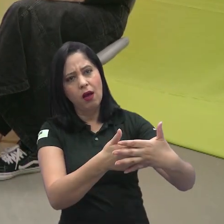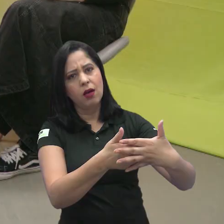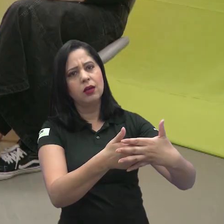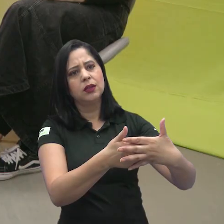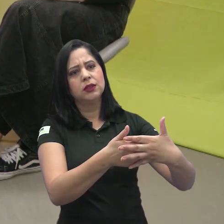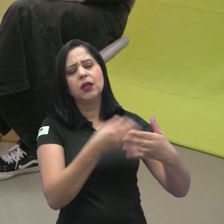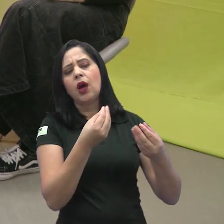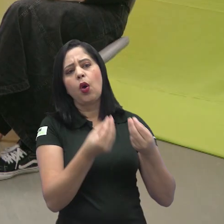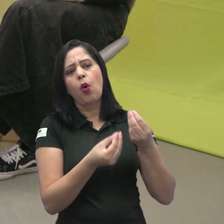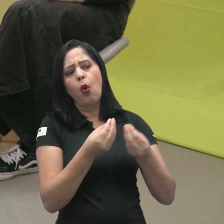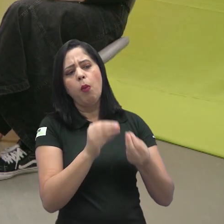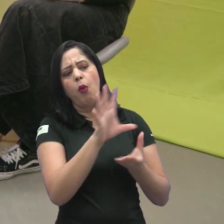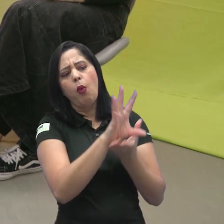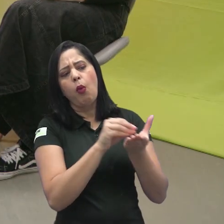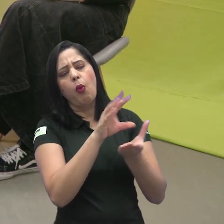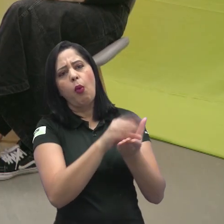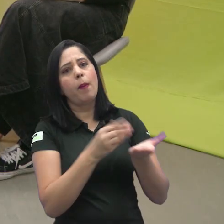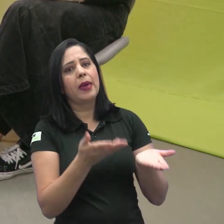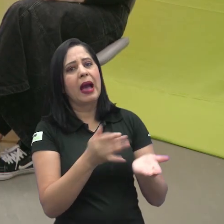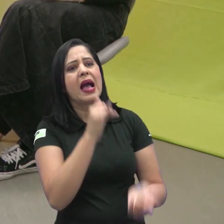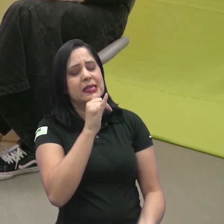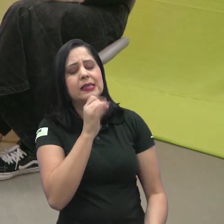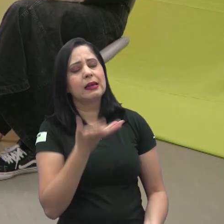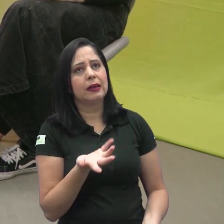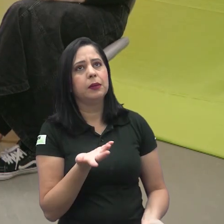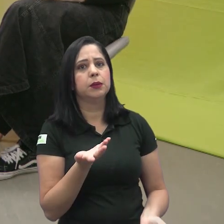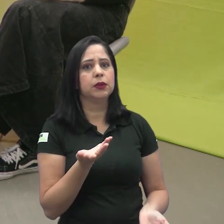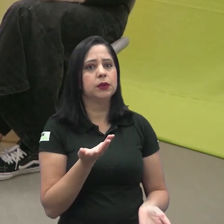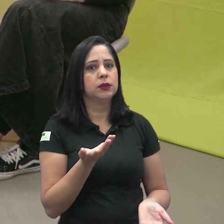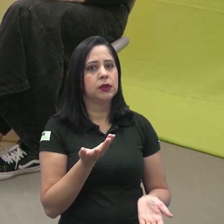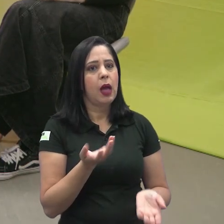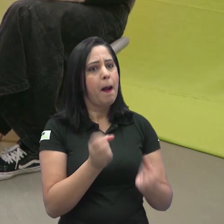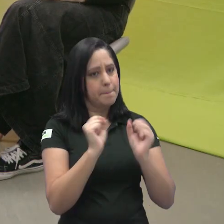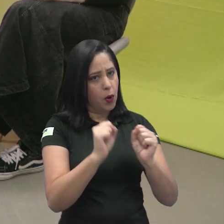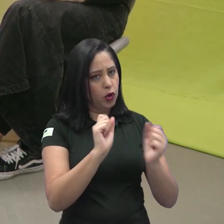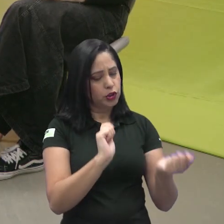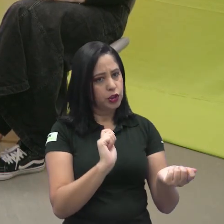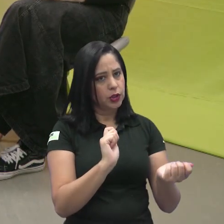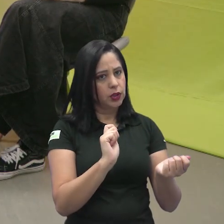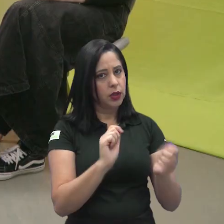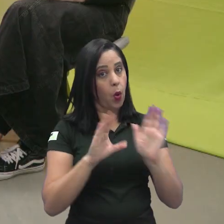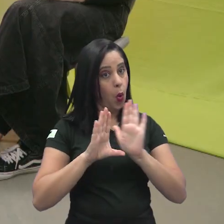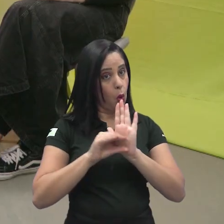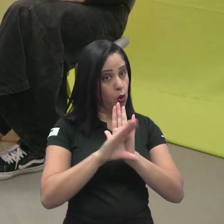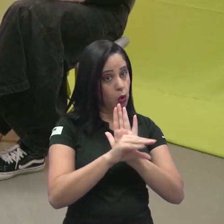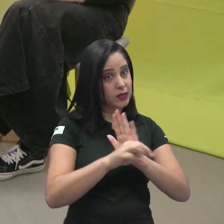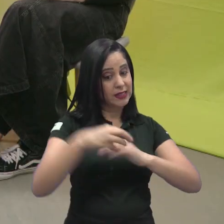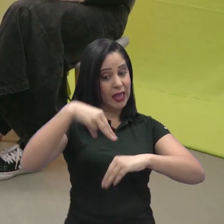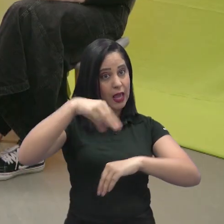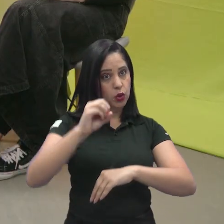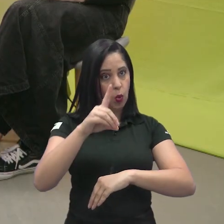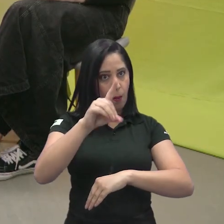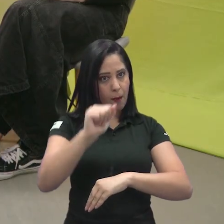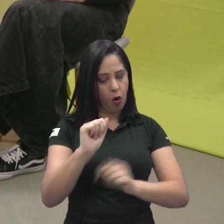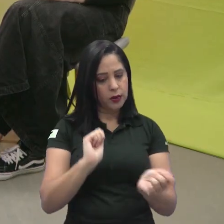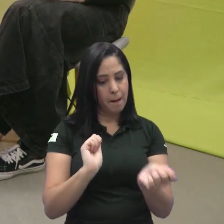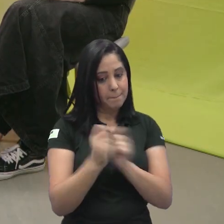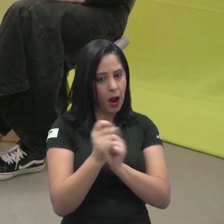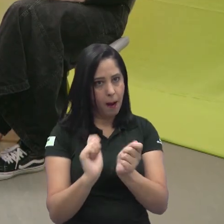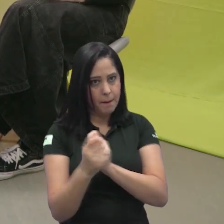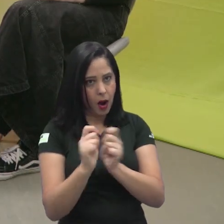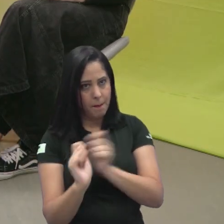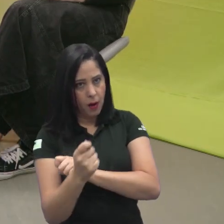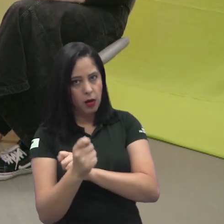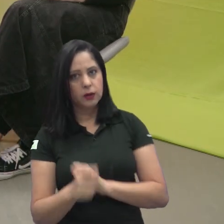upcycling se reinventou? Tipo, é possível a gente ir adaptando os conceitos da moda conforme eles vão passando pro